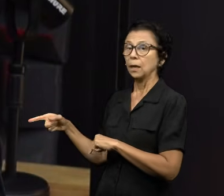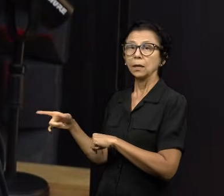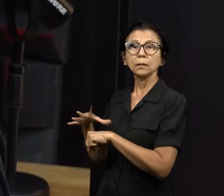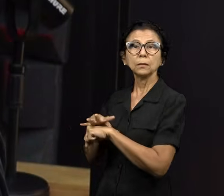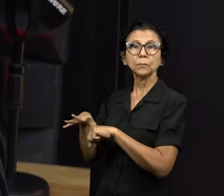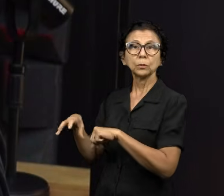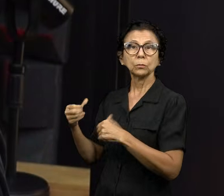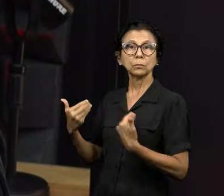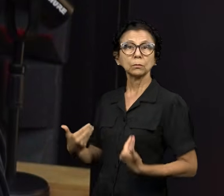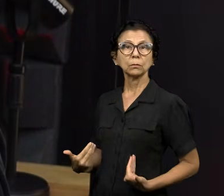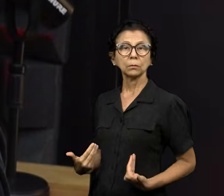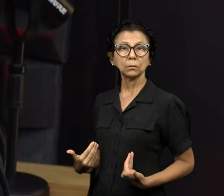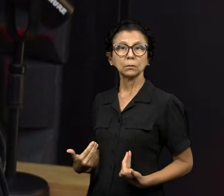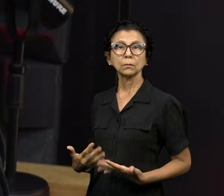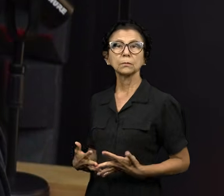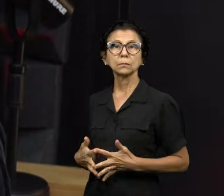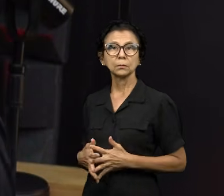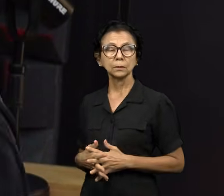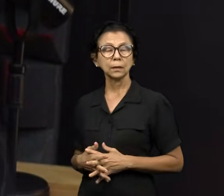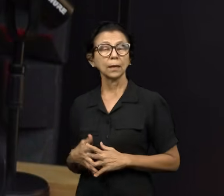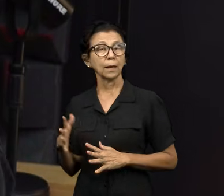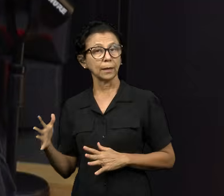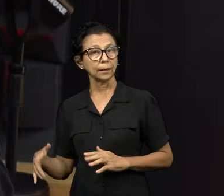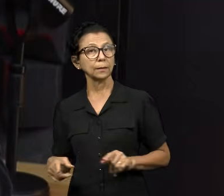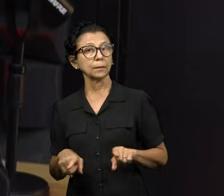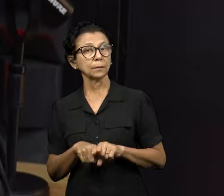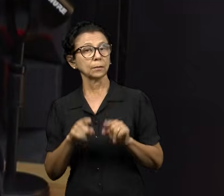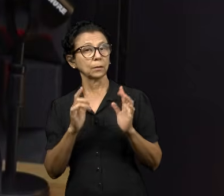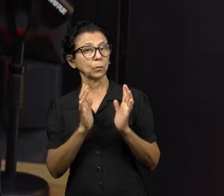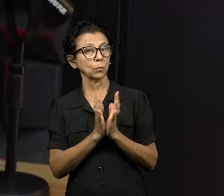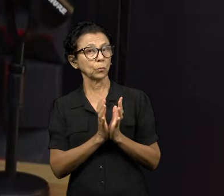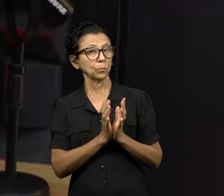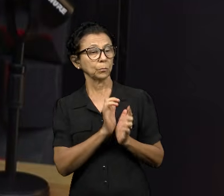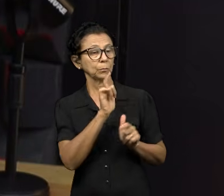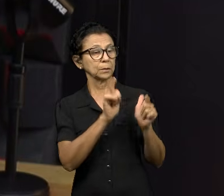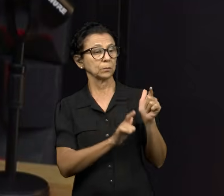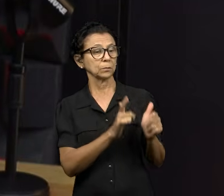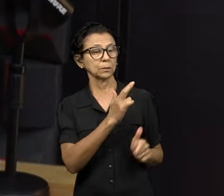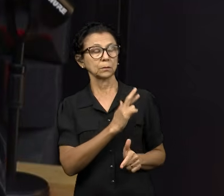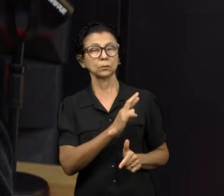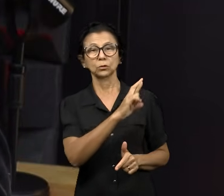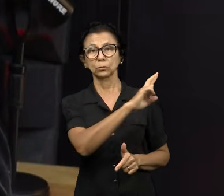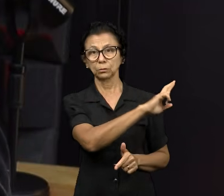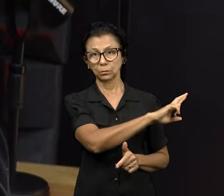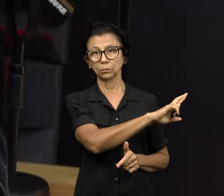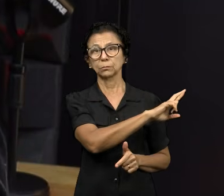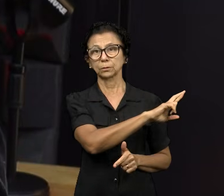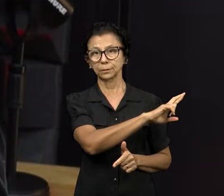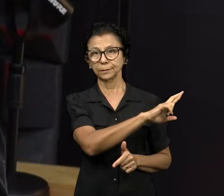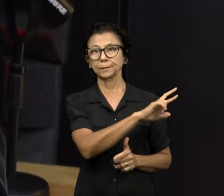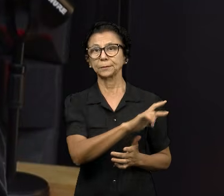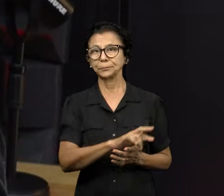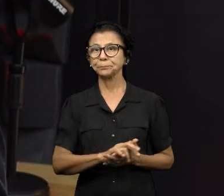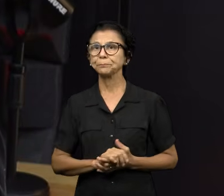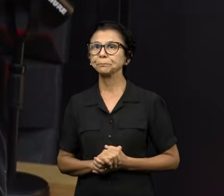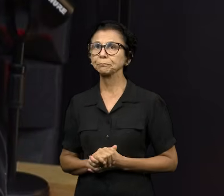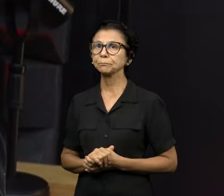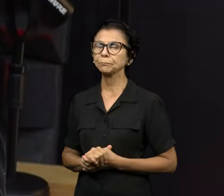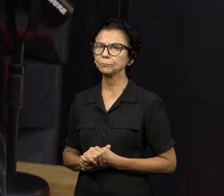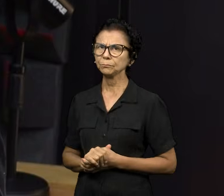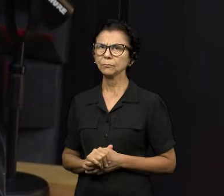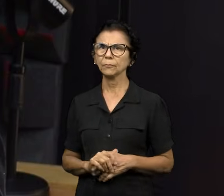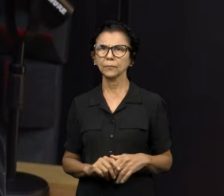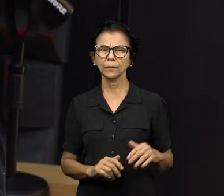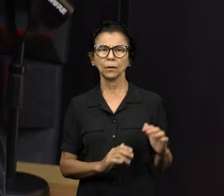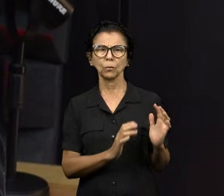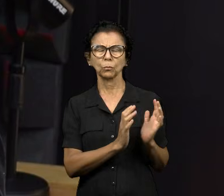agora nós temos ali uma palavra, né, de Jesus com os religiosos, né? Quando nós falamos de religiosos, é assim que o Senhor